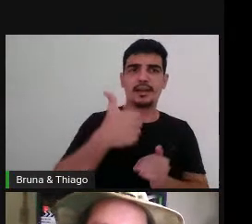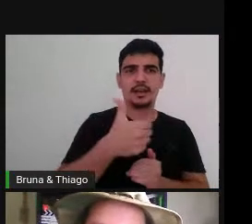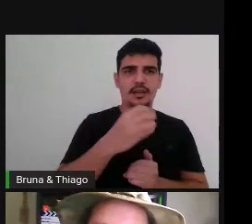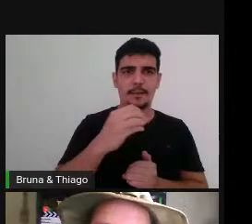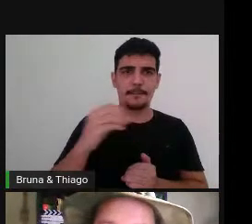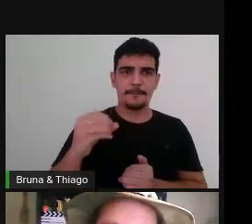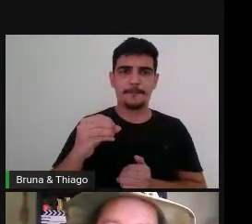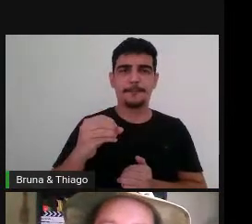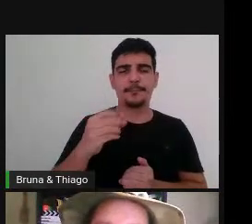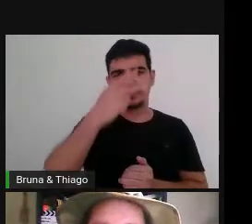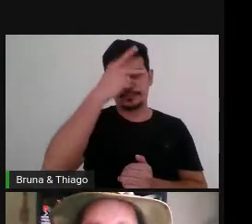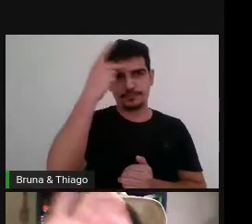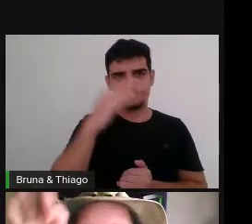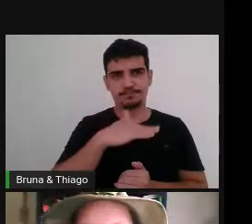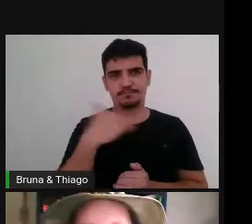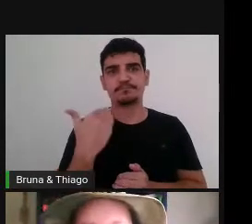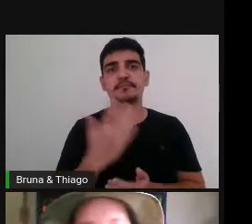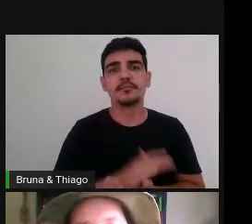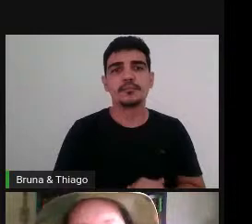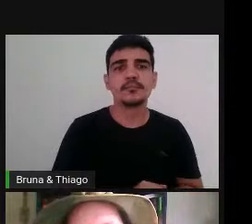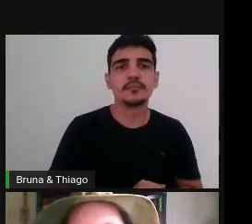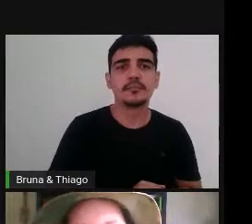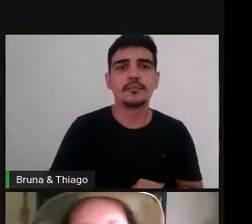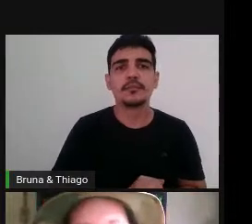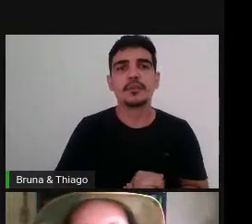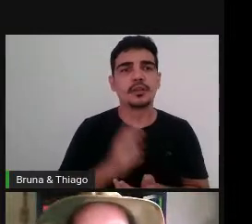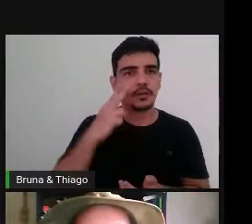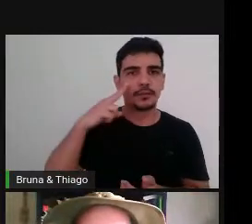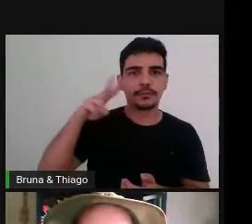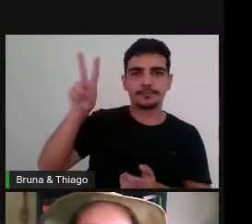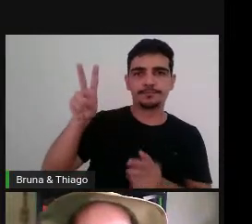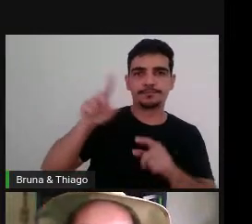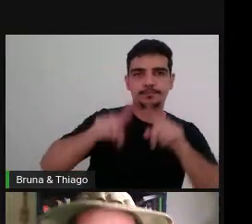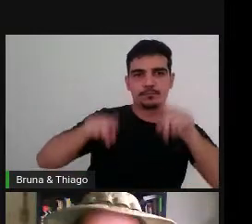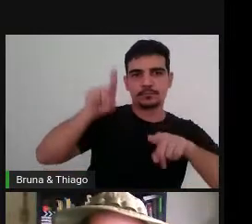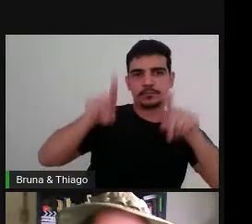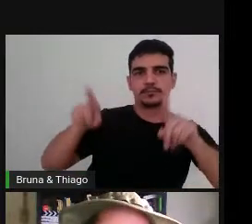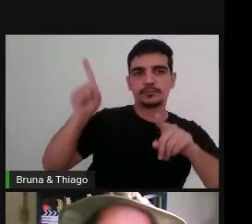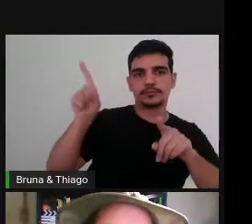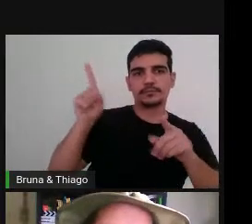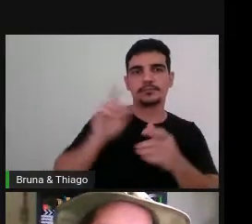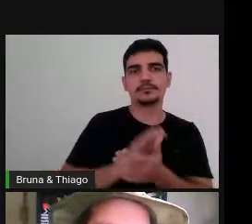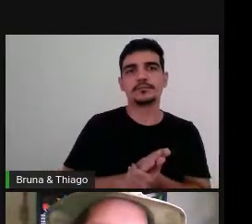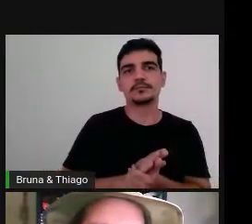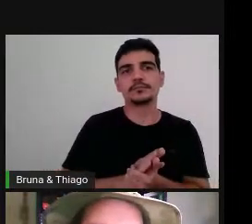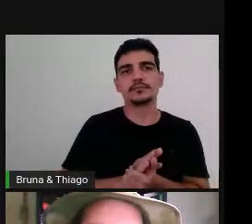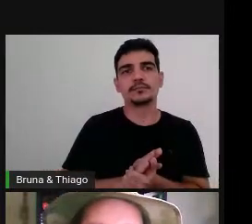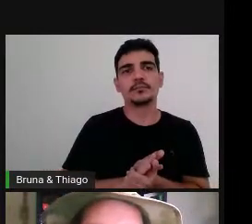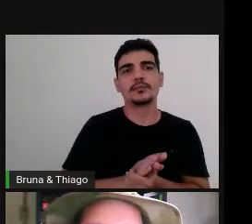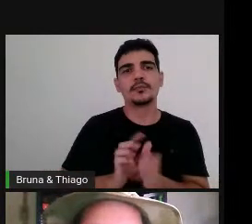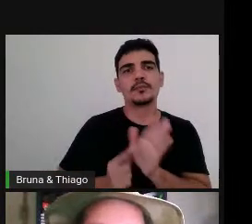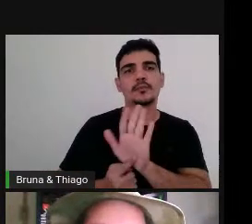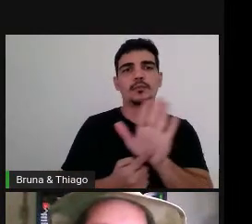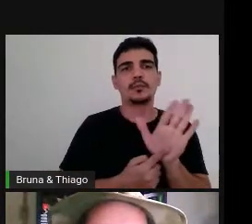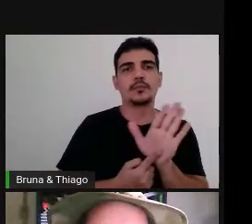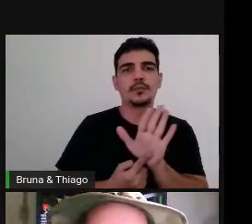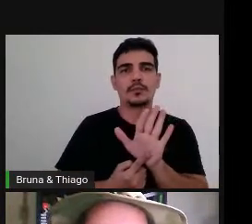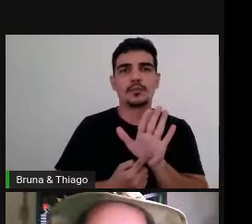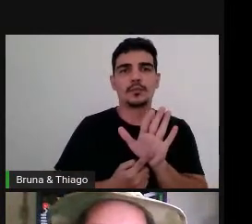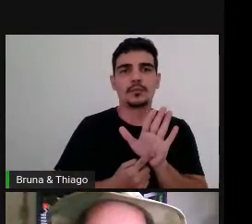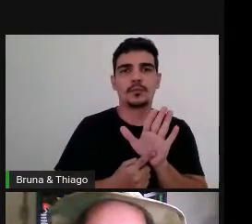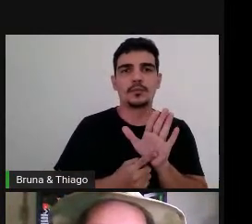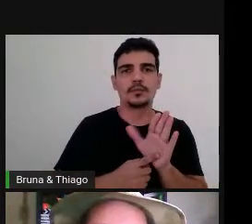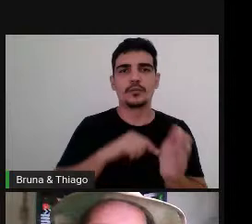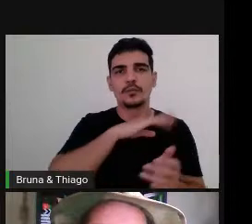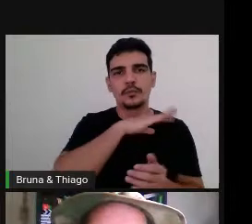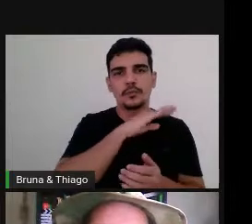bastante. Então, vamos lá. Aqui são os dados, né, estatísticos, só para a gente ter uma ideia do que a gente vai abordar hoje. Acidente com animais peçonhentos, aqui